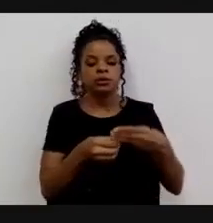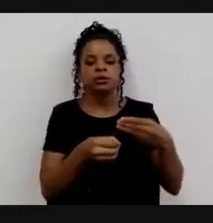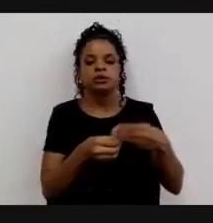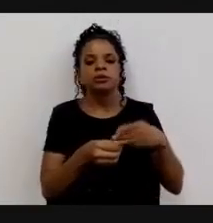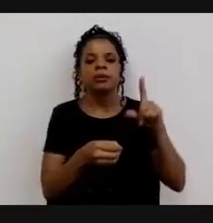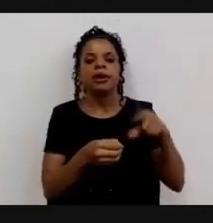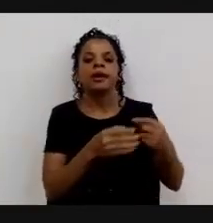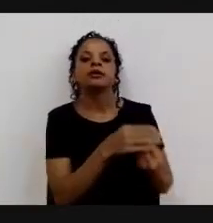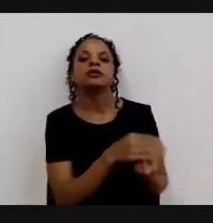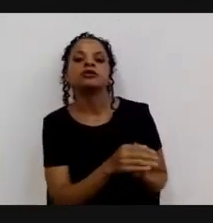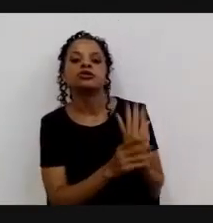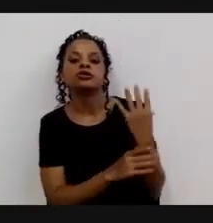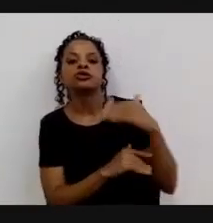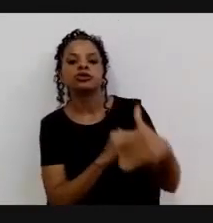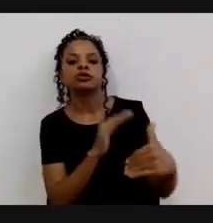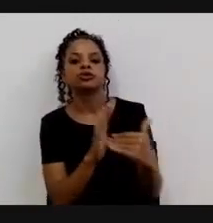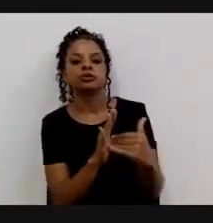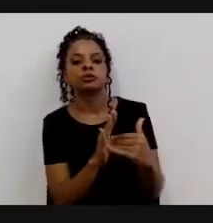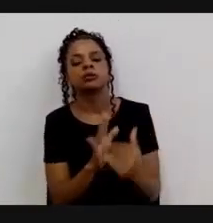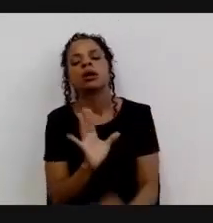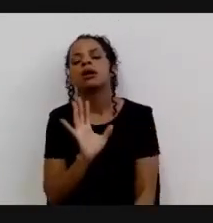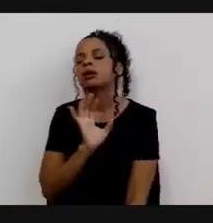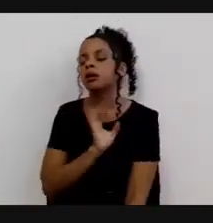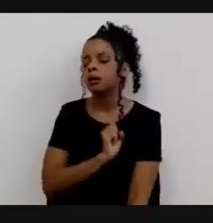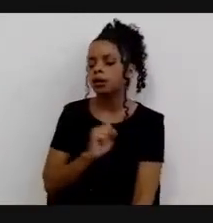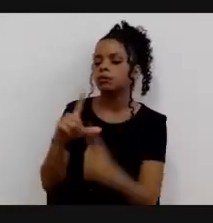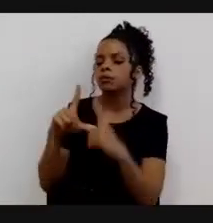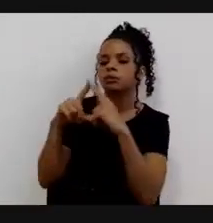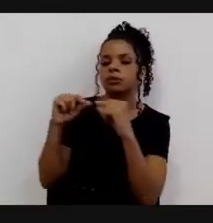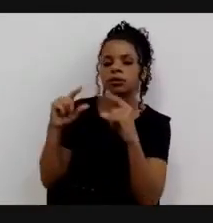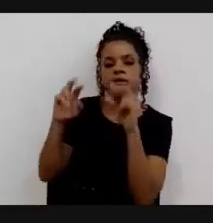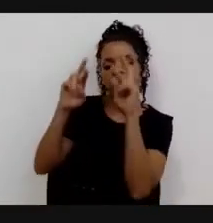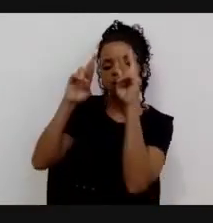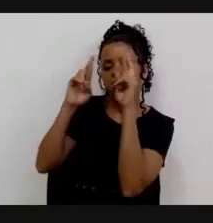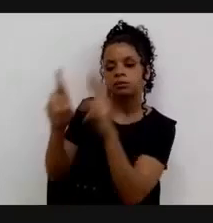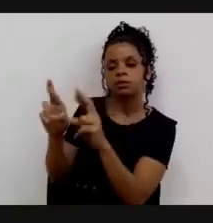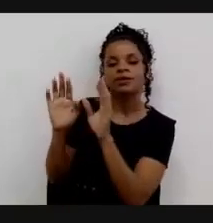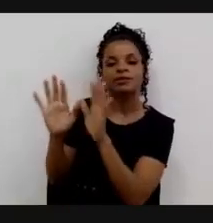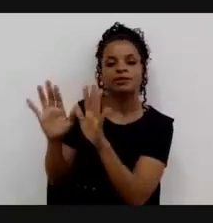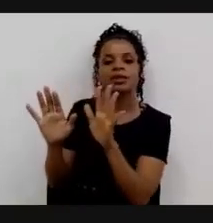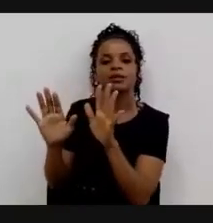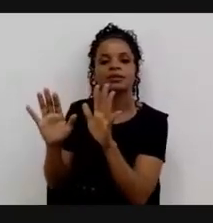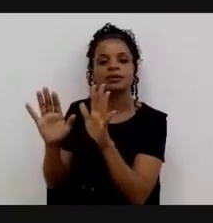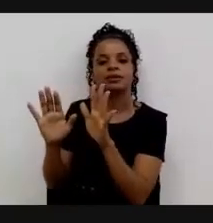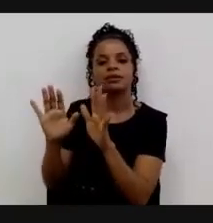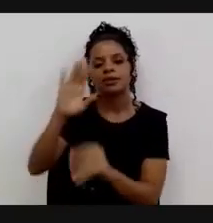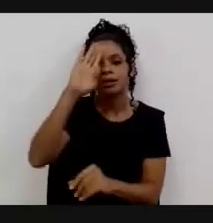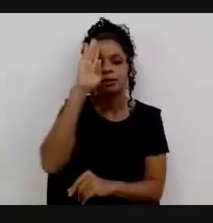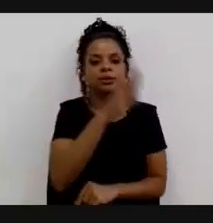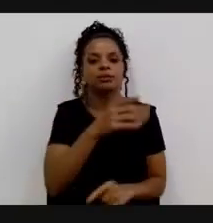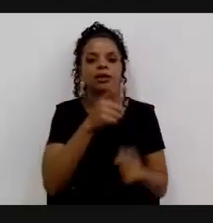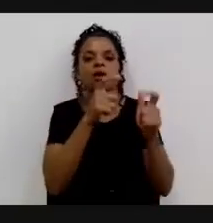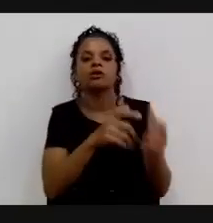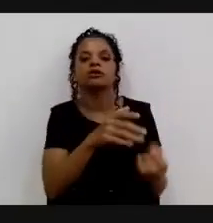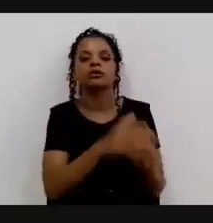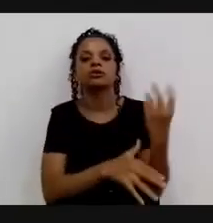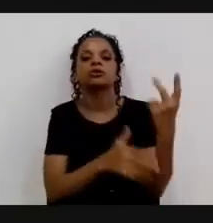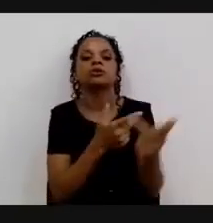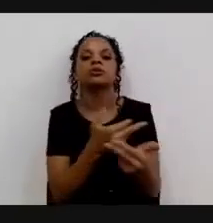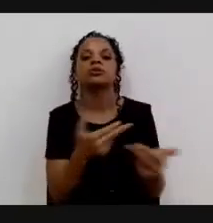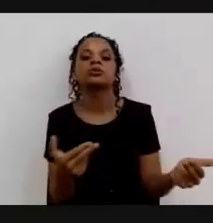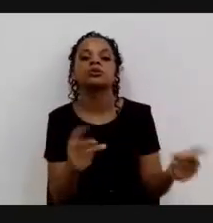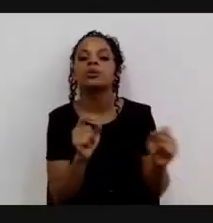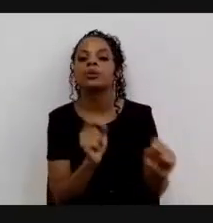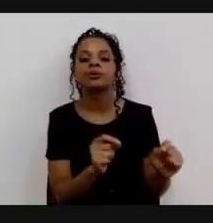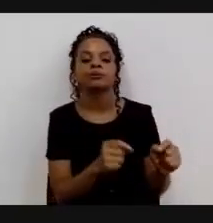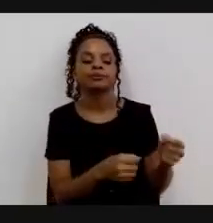município, gente. Amo Brasília, todo respeito, a capital do nosso país, mas as coisas acontecem nas cidades. O dinheiro vem da cidade,